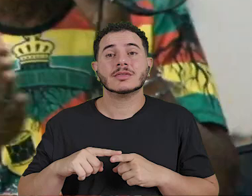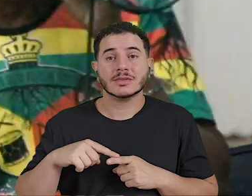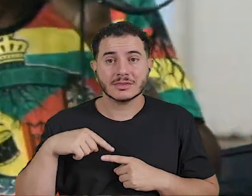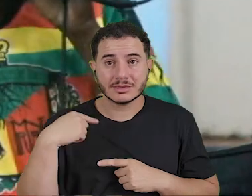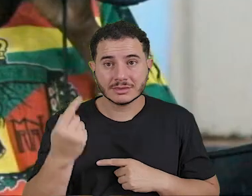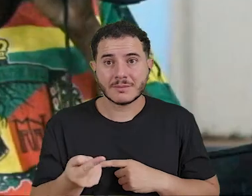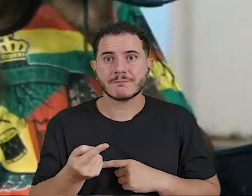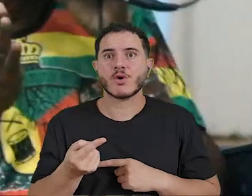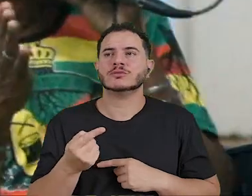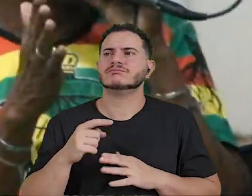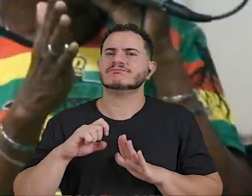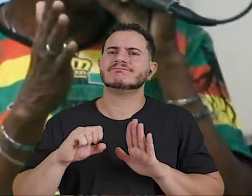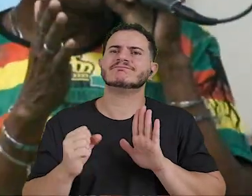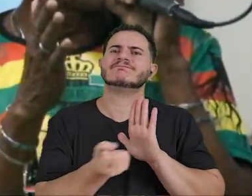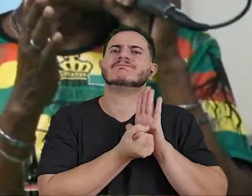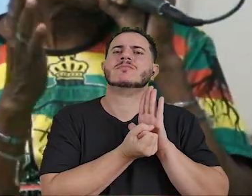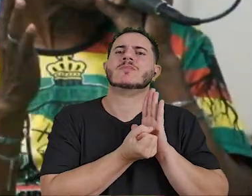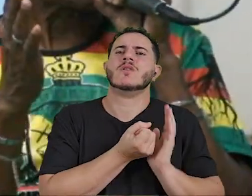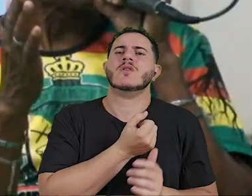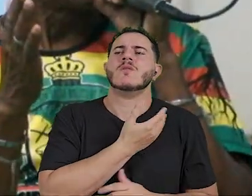Depois de domínio público,